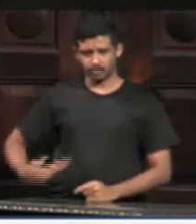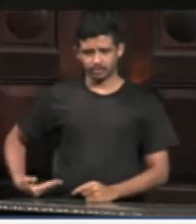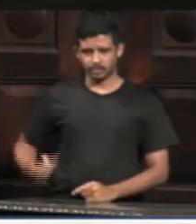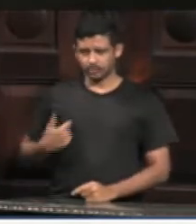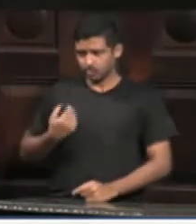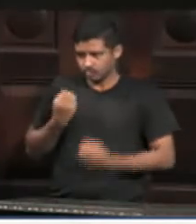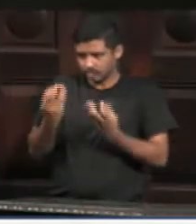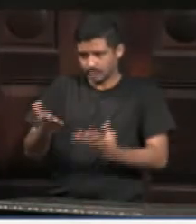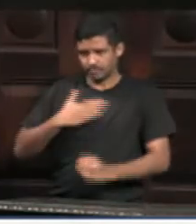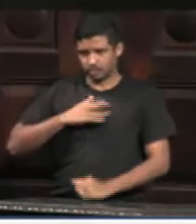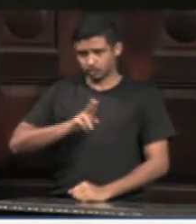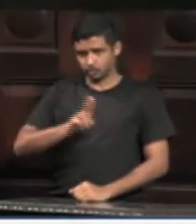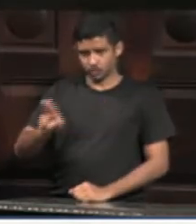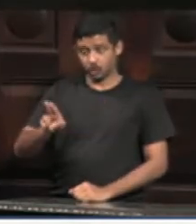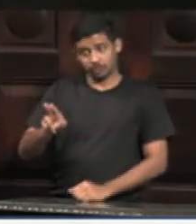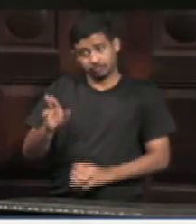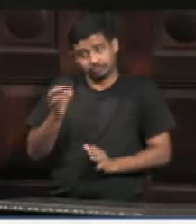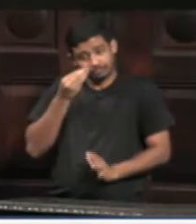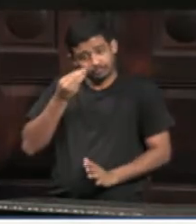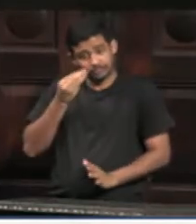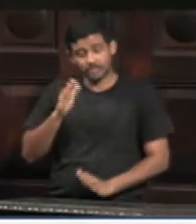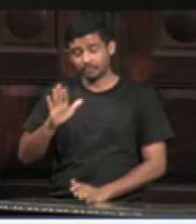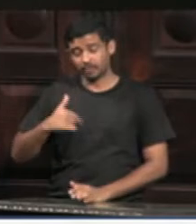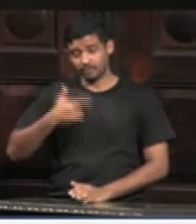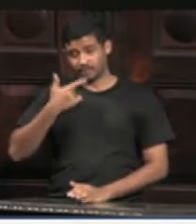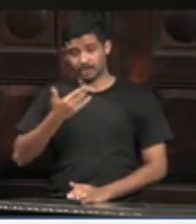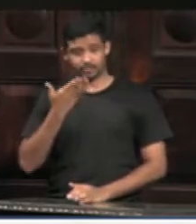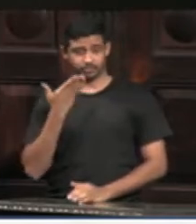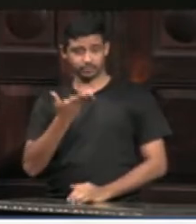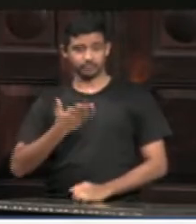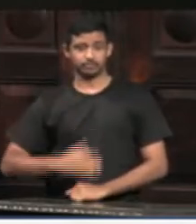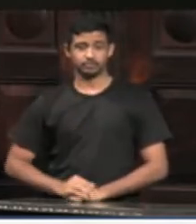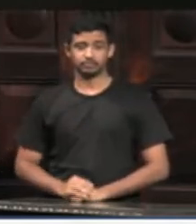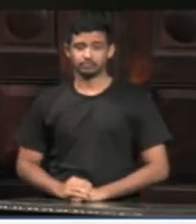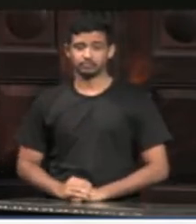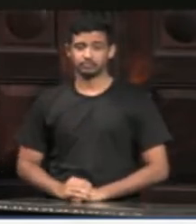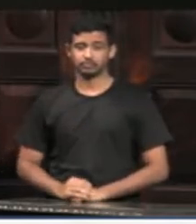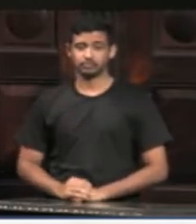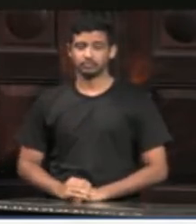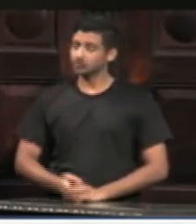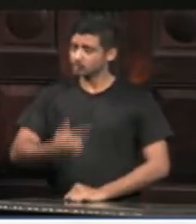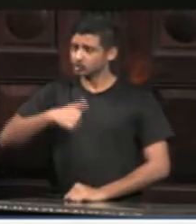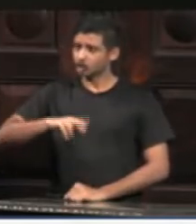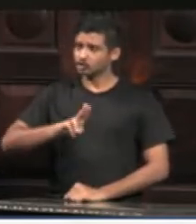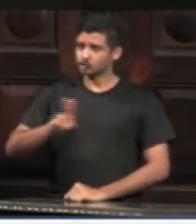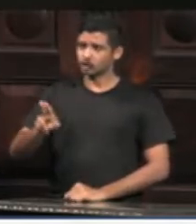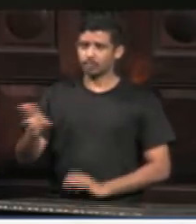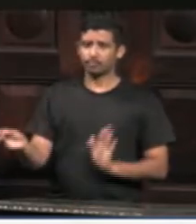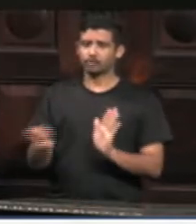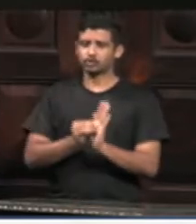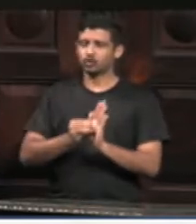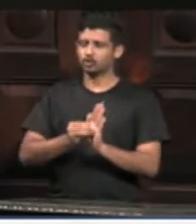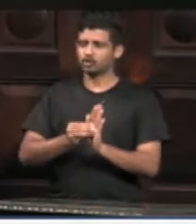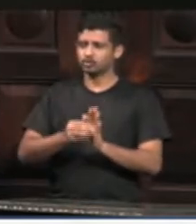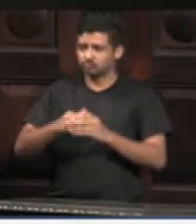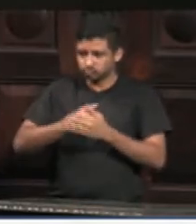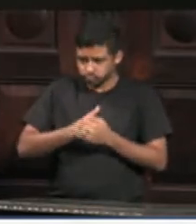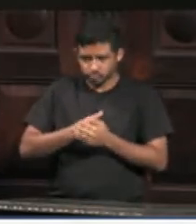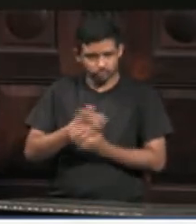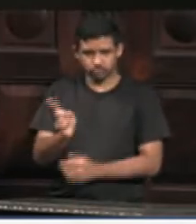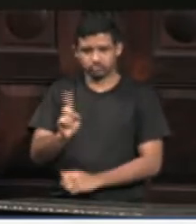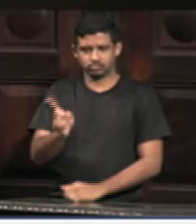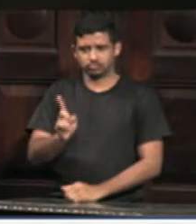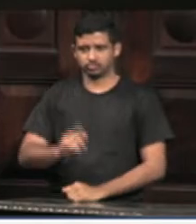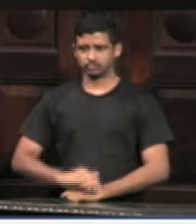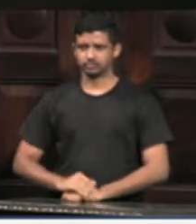nome como uma possibilidade. Mas já disse a Vossa Excelência, e fizemos isso publicamente, que não haverá da minha parte